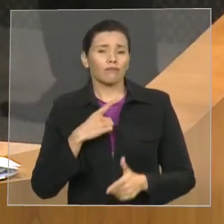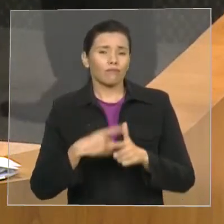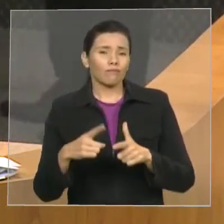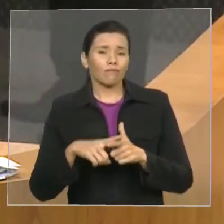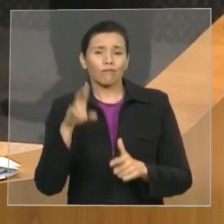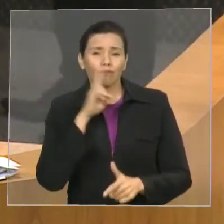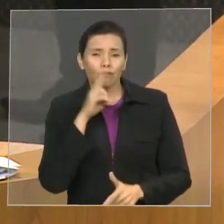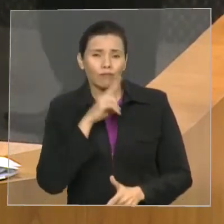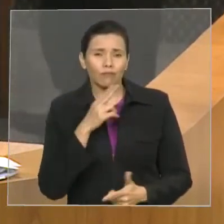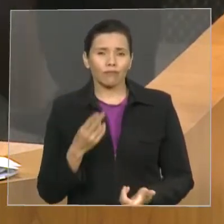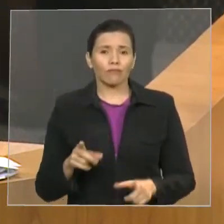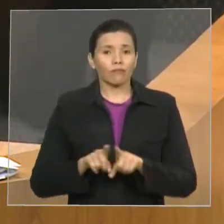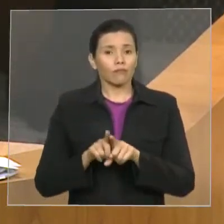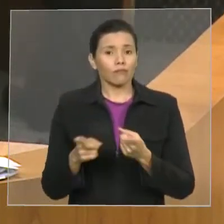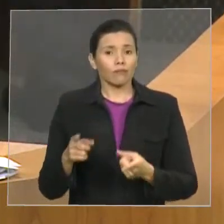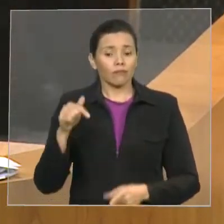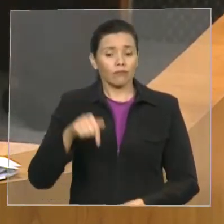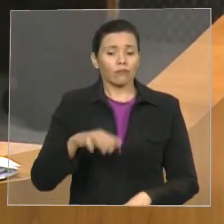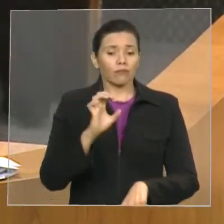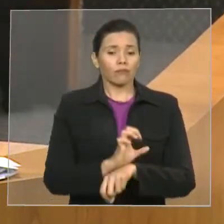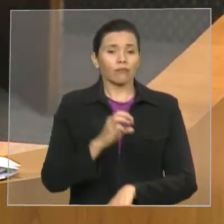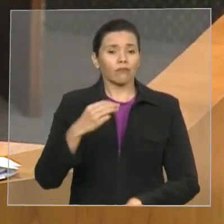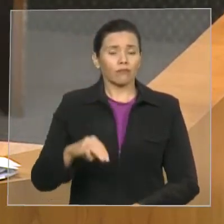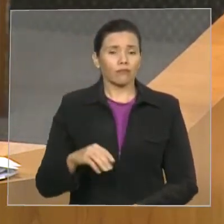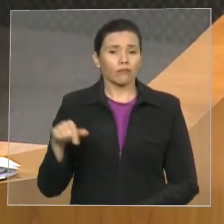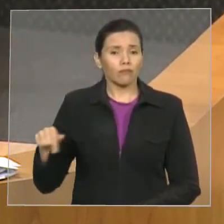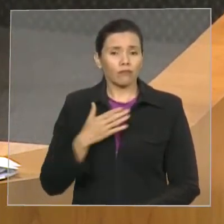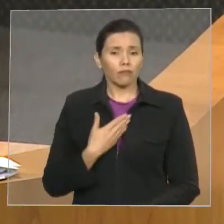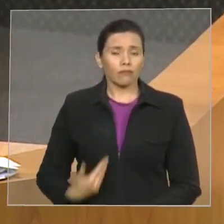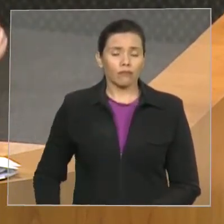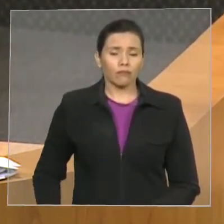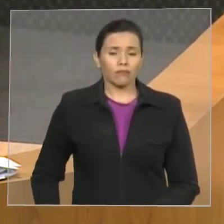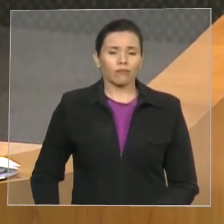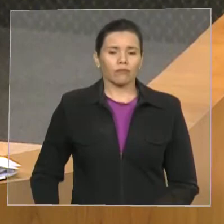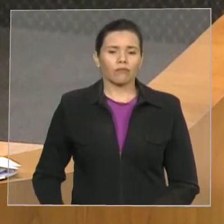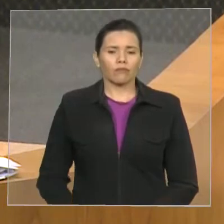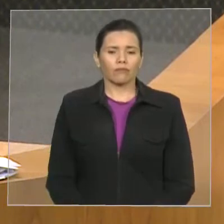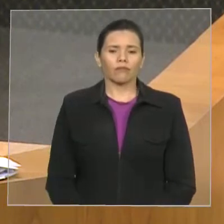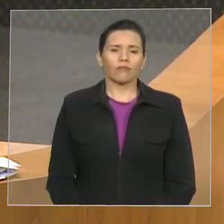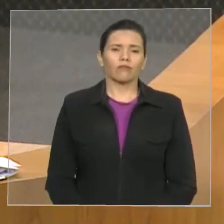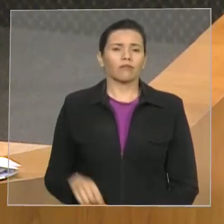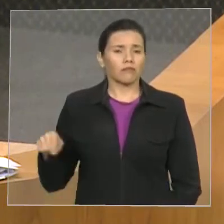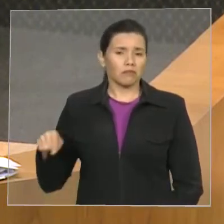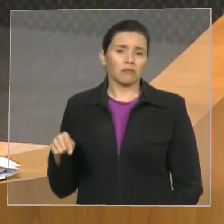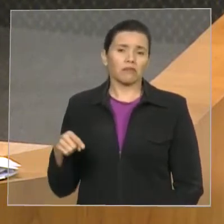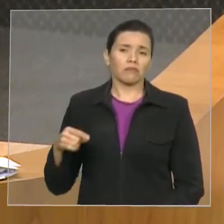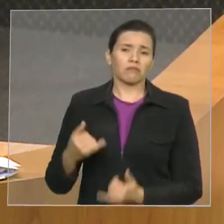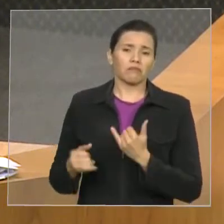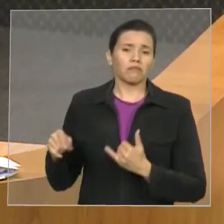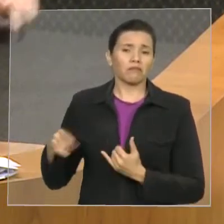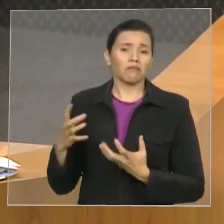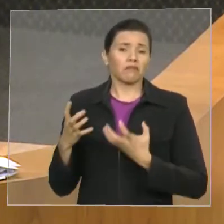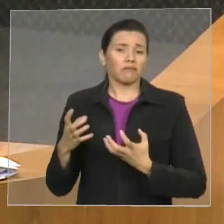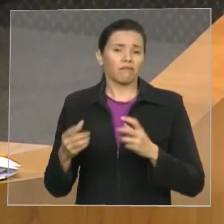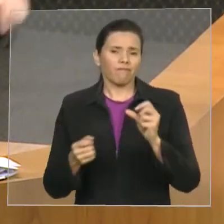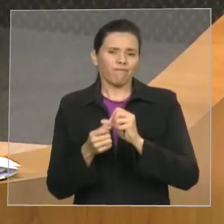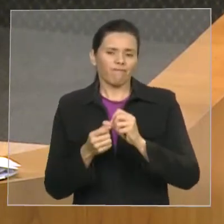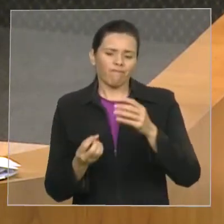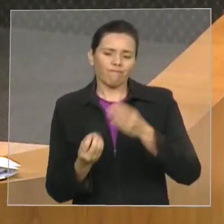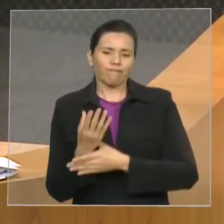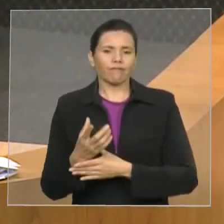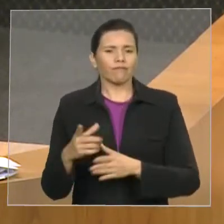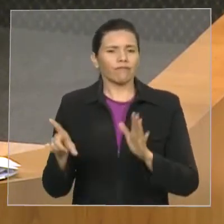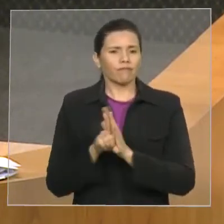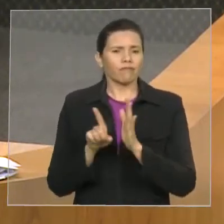Maranhão, o governador faz a lei no lugar da Assembleia Legislativa. Aqui no Maranhão, só esse